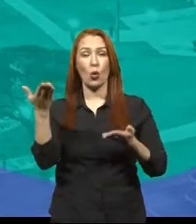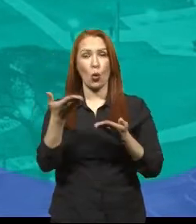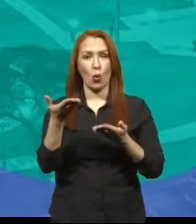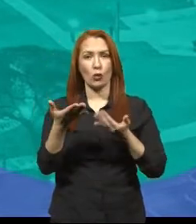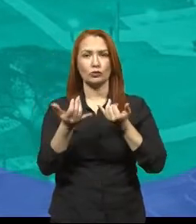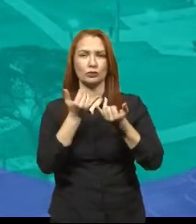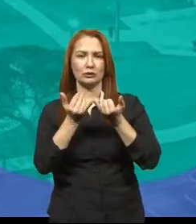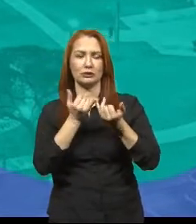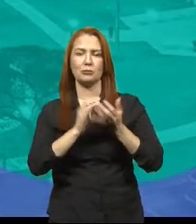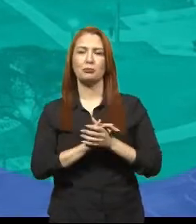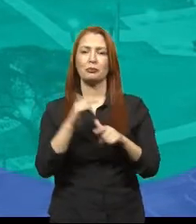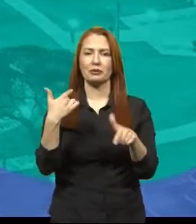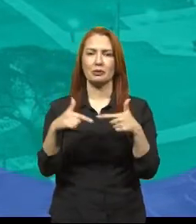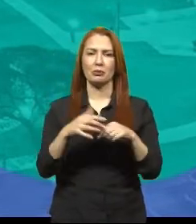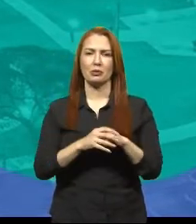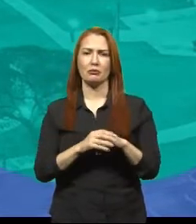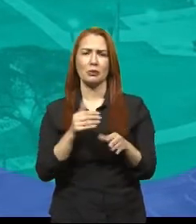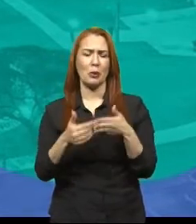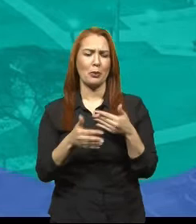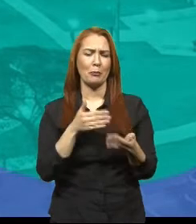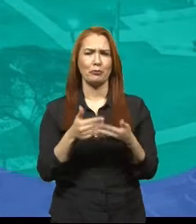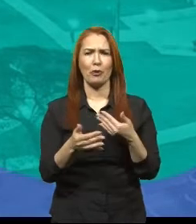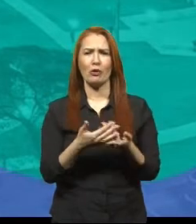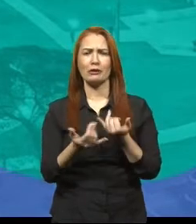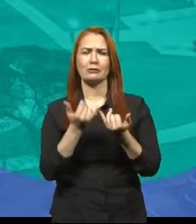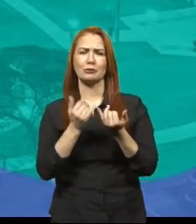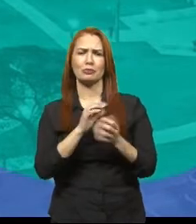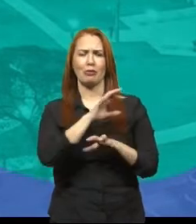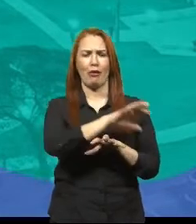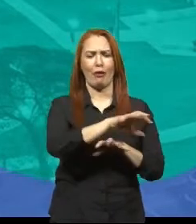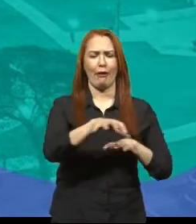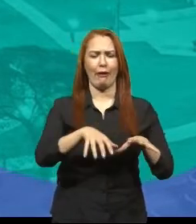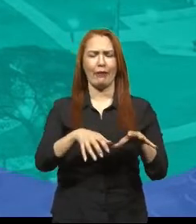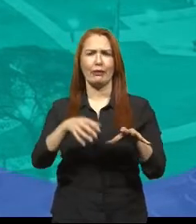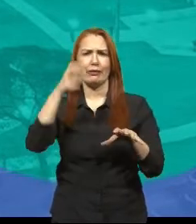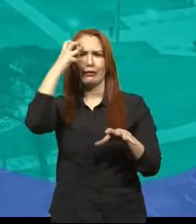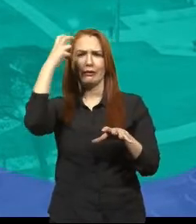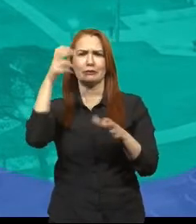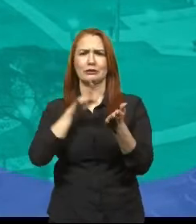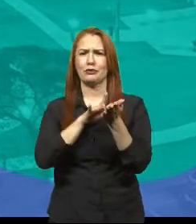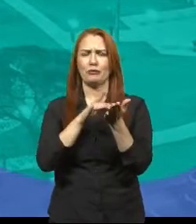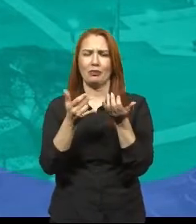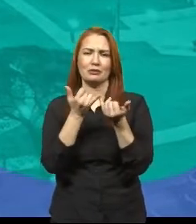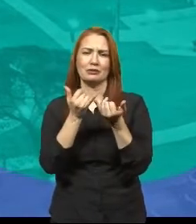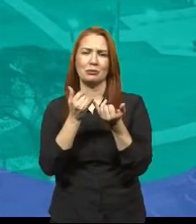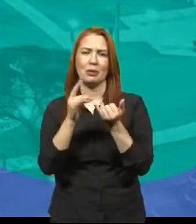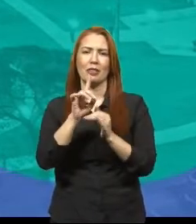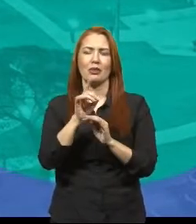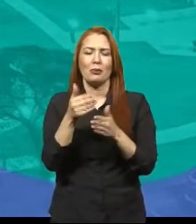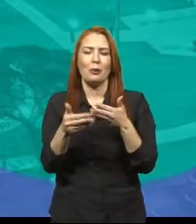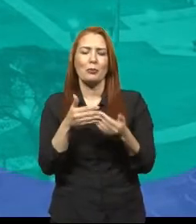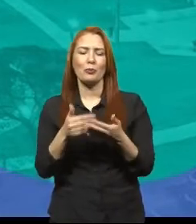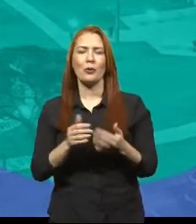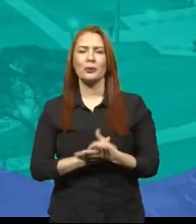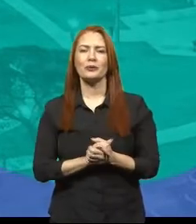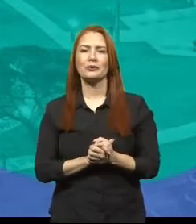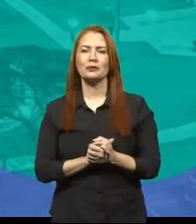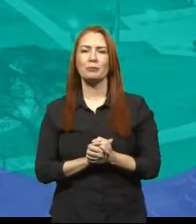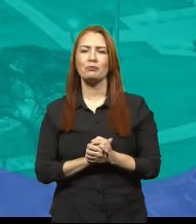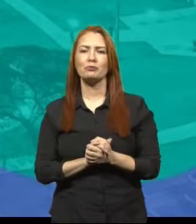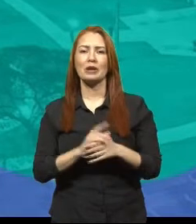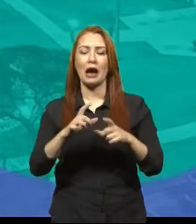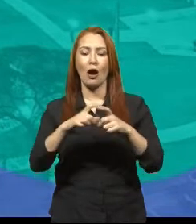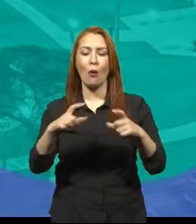para se trabalhar, não importa, trabalhar na área de inteligência artificial, por exemplo, não importa exatamente onde